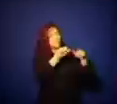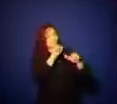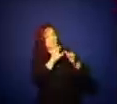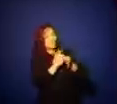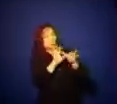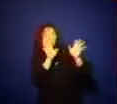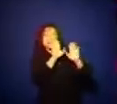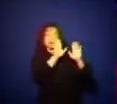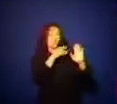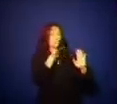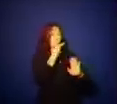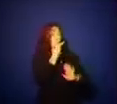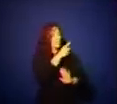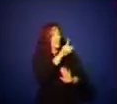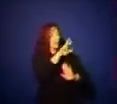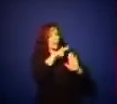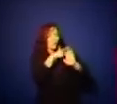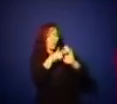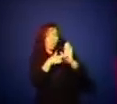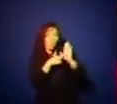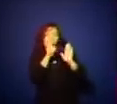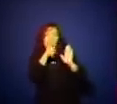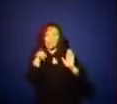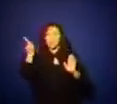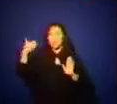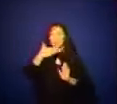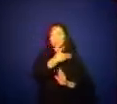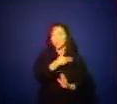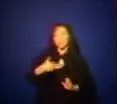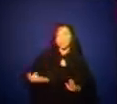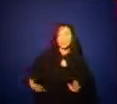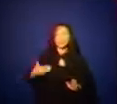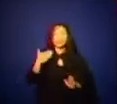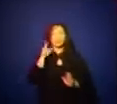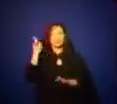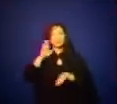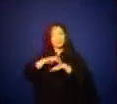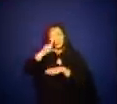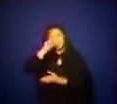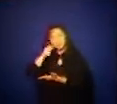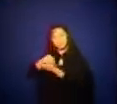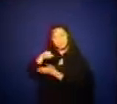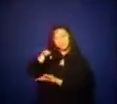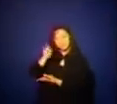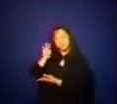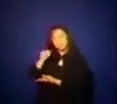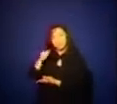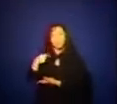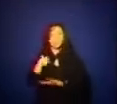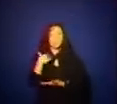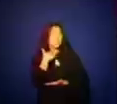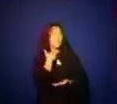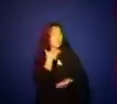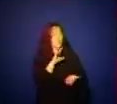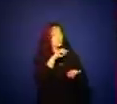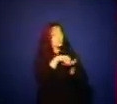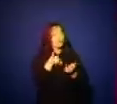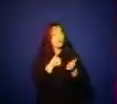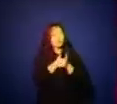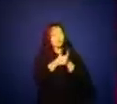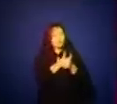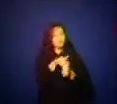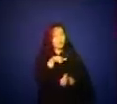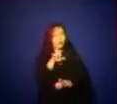o regra do jogo a regra do jogo que em determina a meta o governo o banco o banco central seguimento inclusive se eu tivesse que olhar os extremos entre preferiu unanimidade